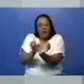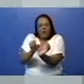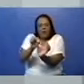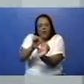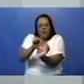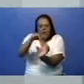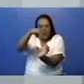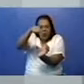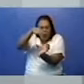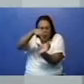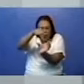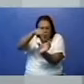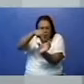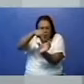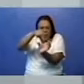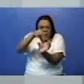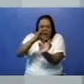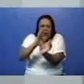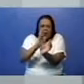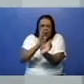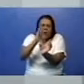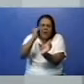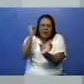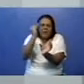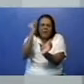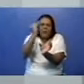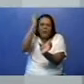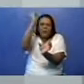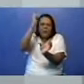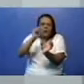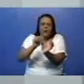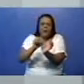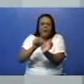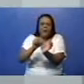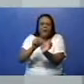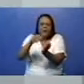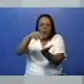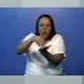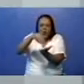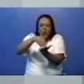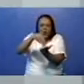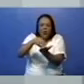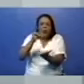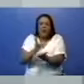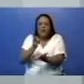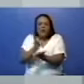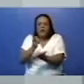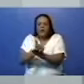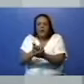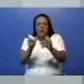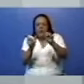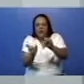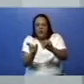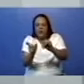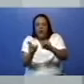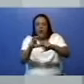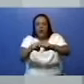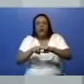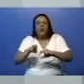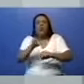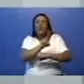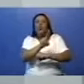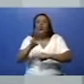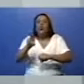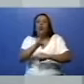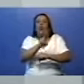Núcleo do sintagma nominal, núcleo do sujeito, vai ser sempre o substantivo. Por isso que é nominal, porque o substantivo é